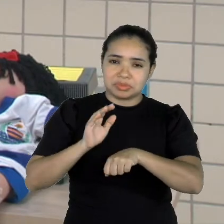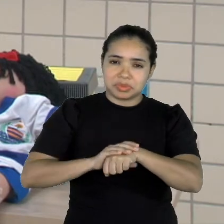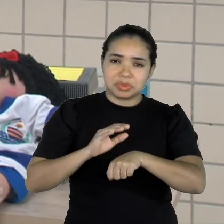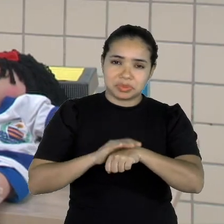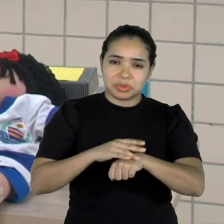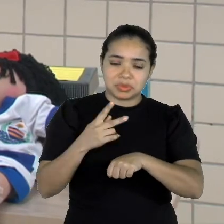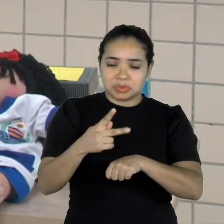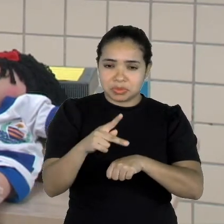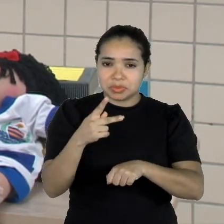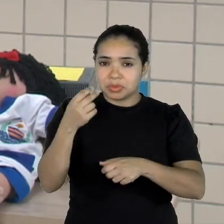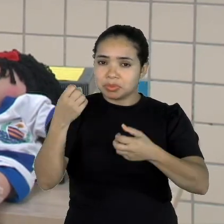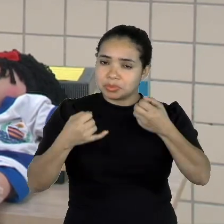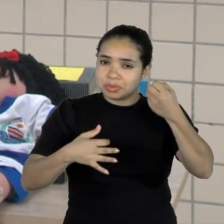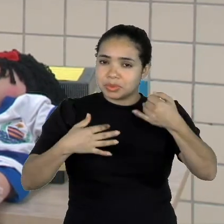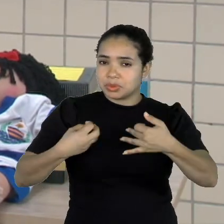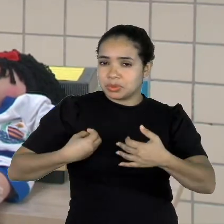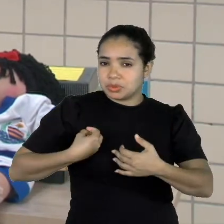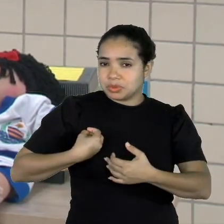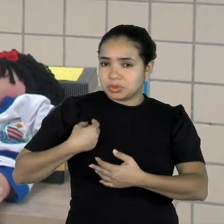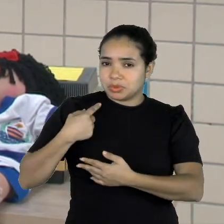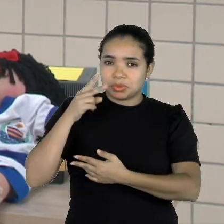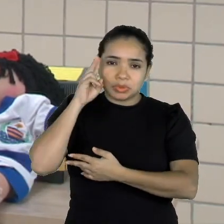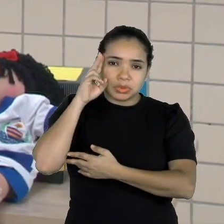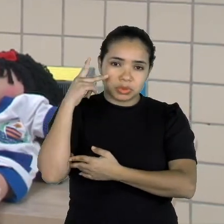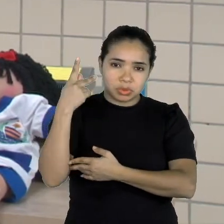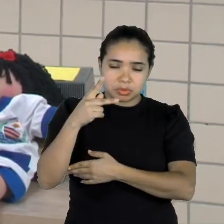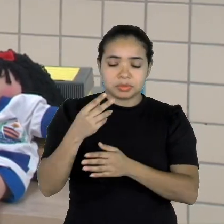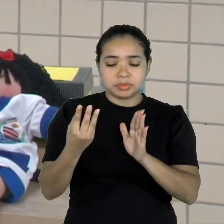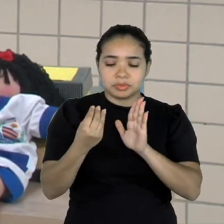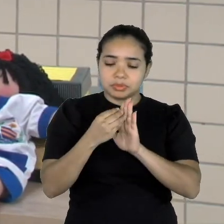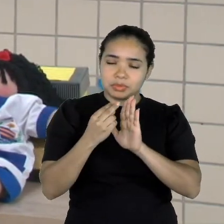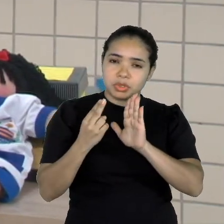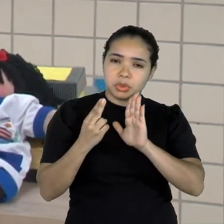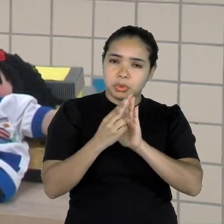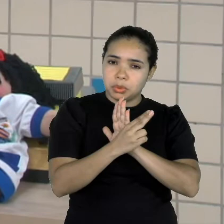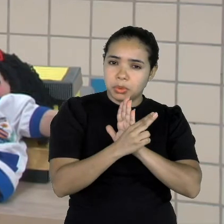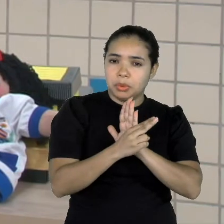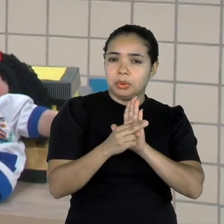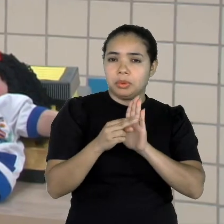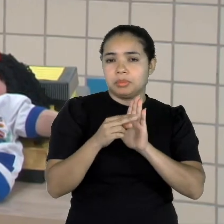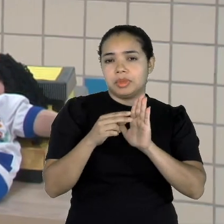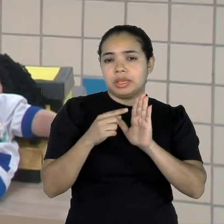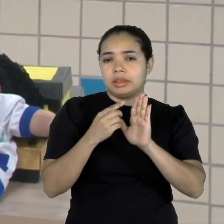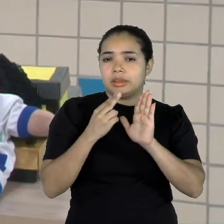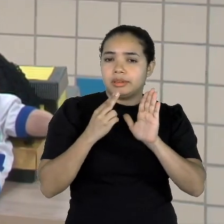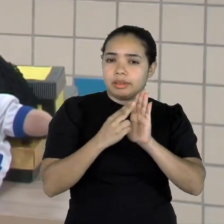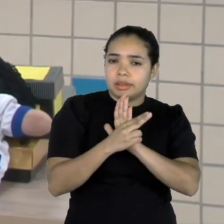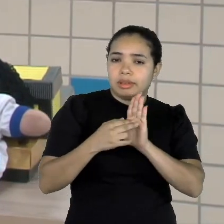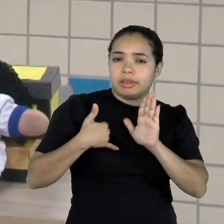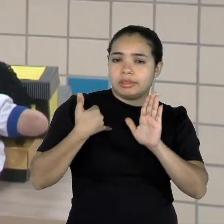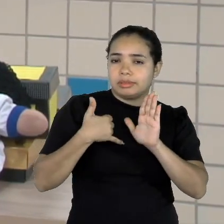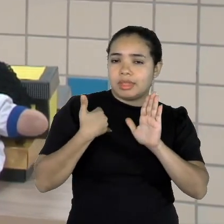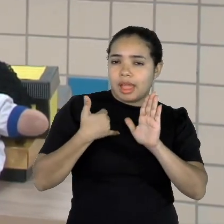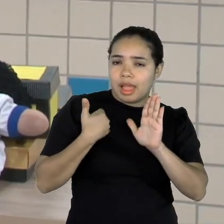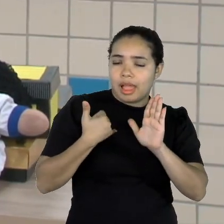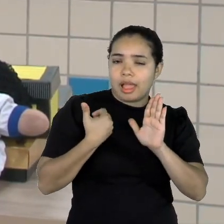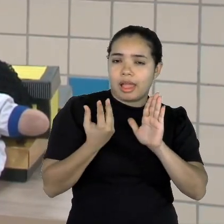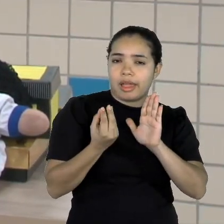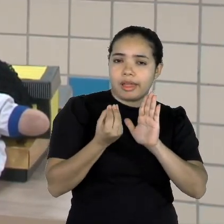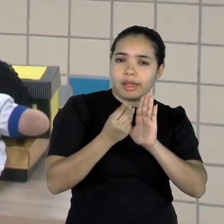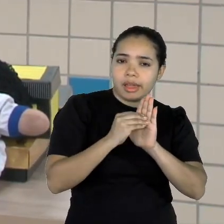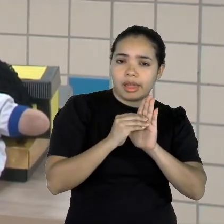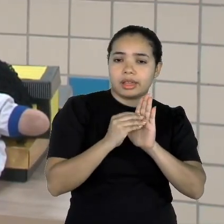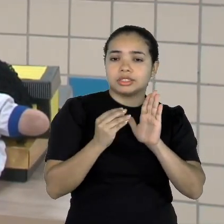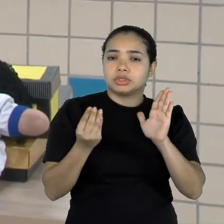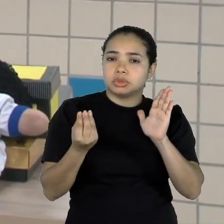o teu relato. Lembrando que você vai começar falando o teu nome, a tua idade, aonde você estuda, se quiser colocar onde você mora,